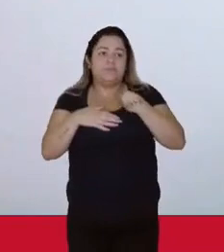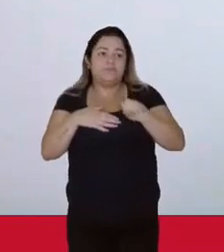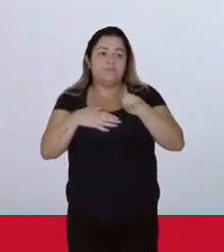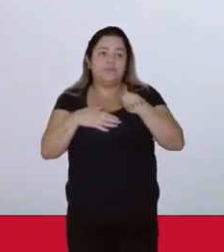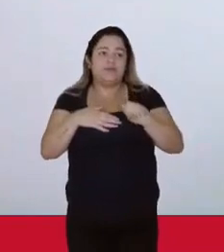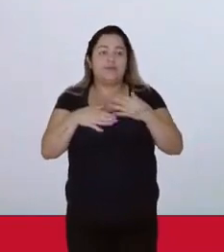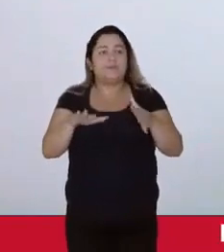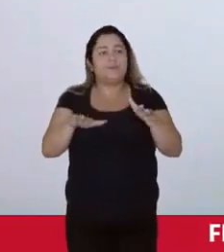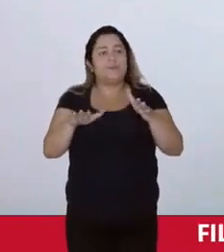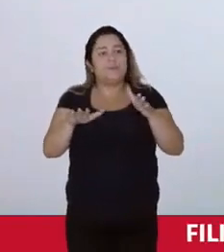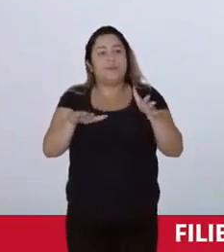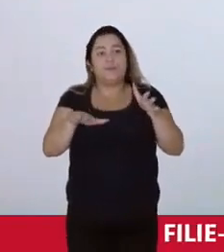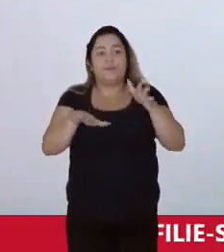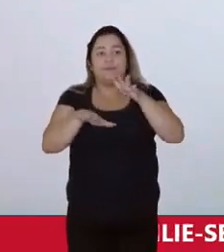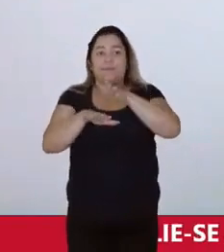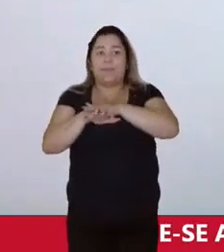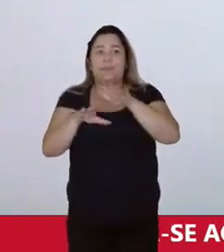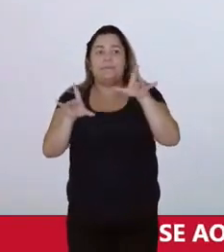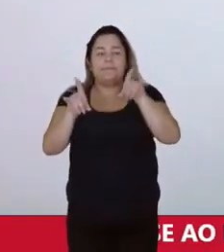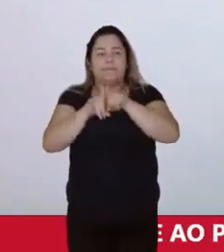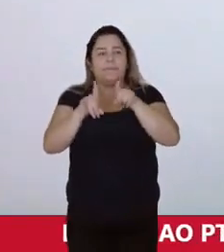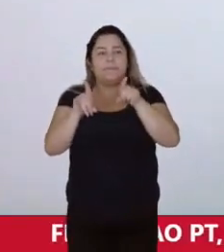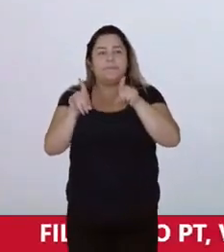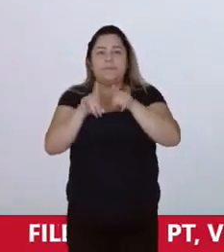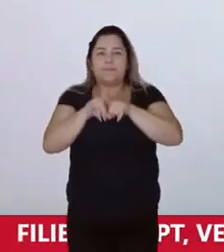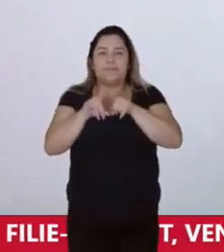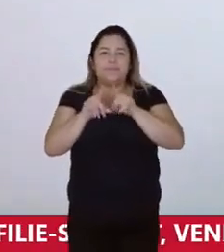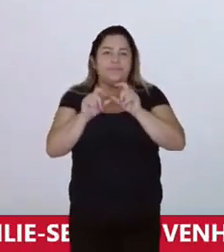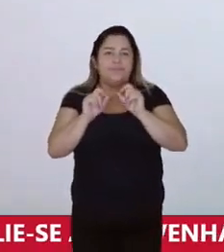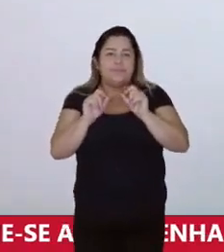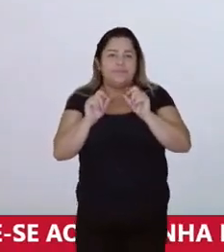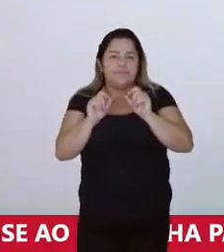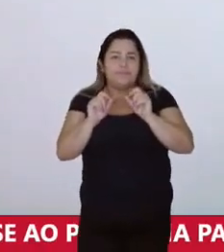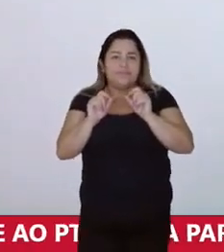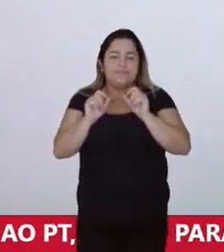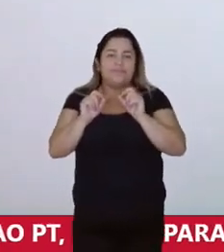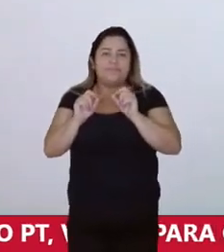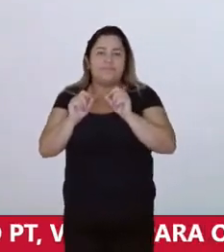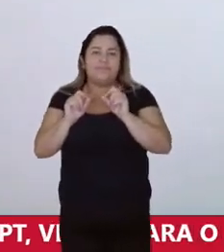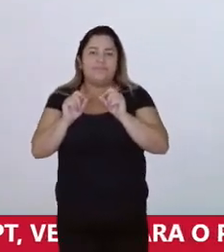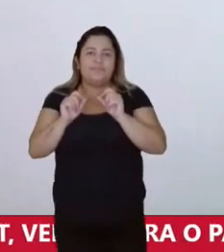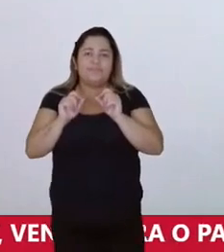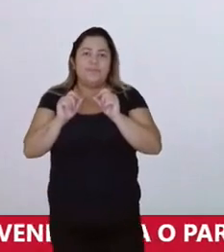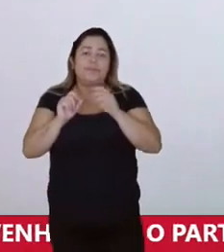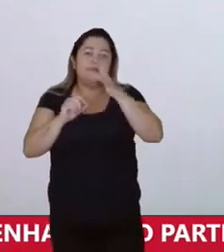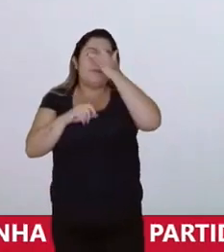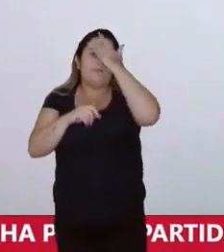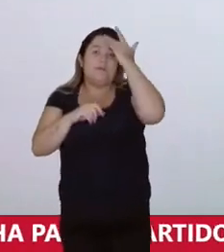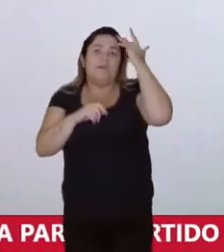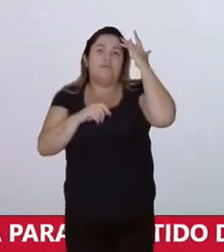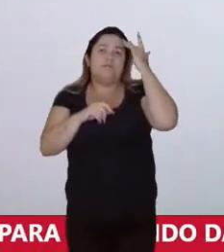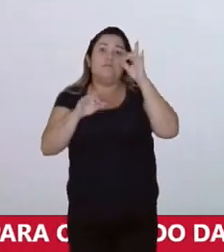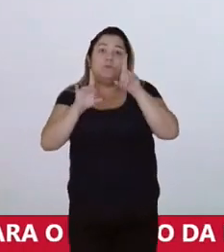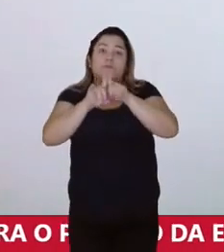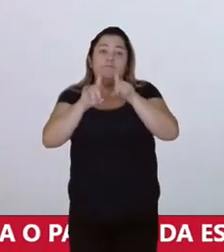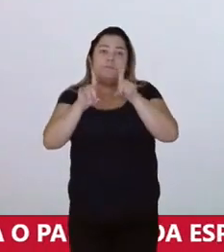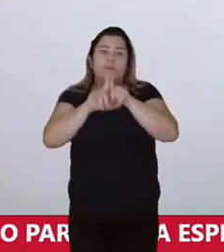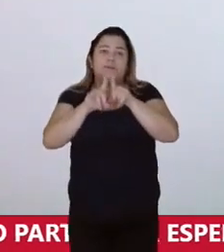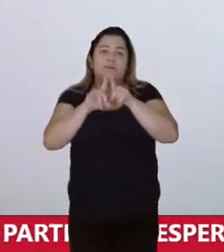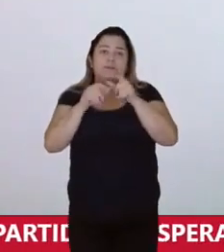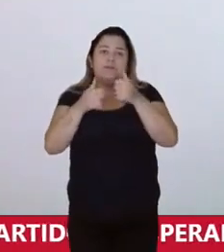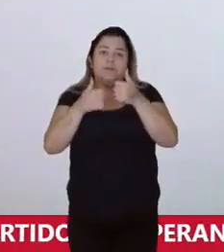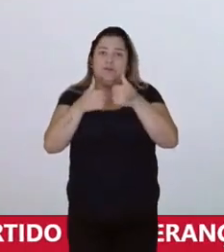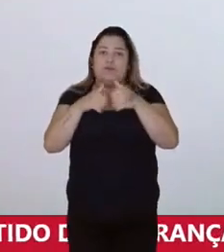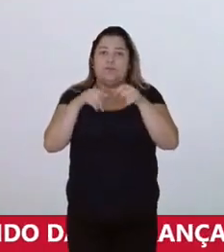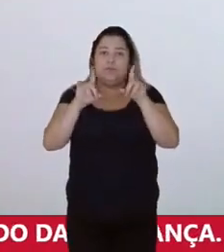de inclusão também através do Bolsa Família, onde 75% das pessoas que estavam no Bolsa